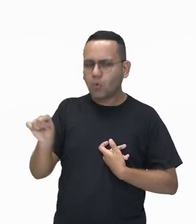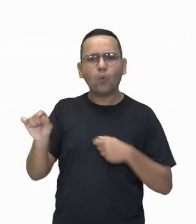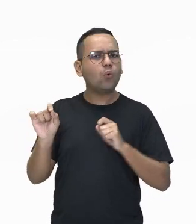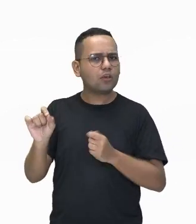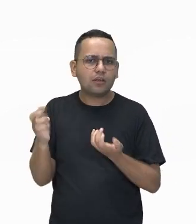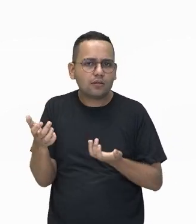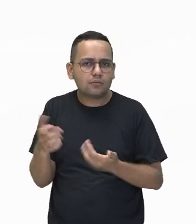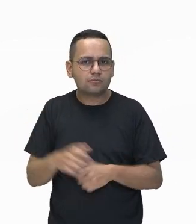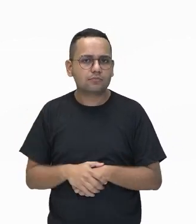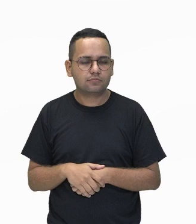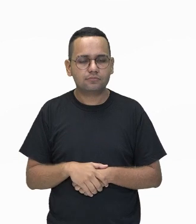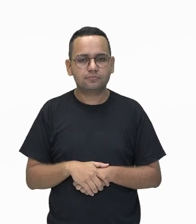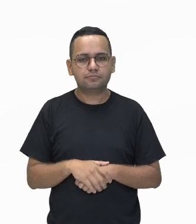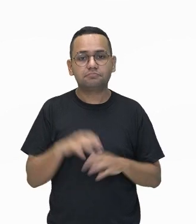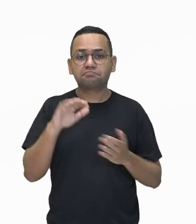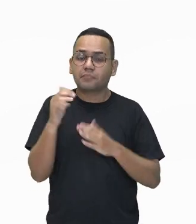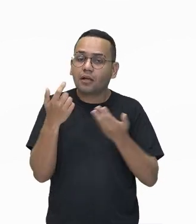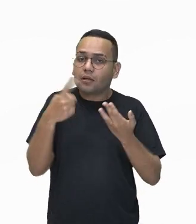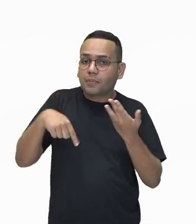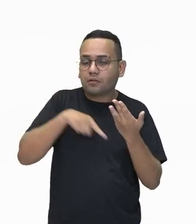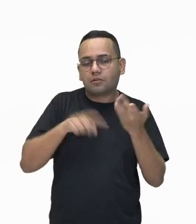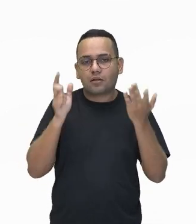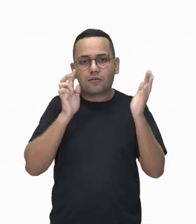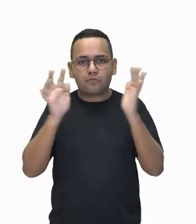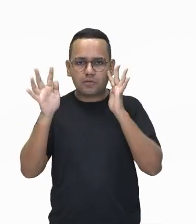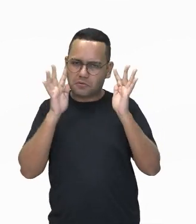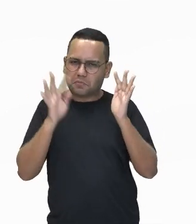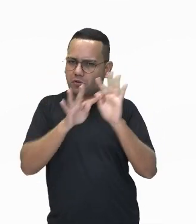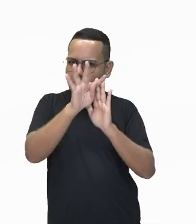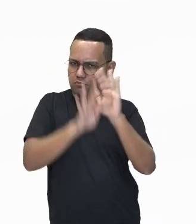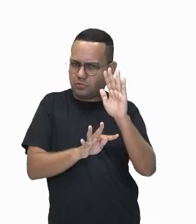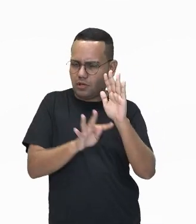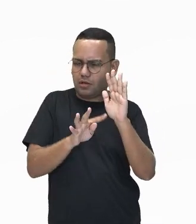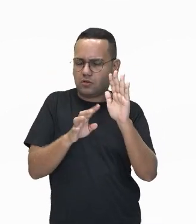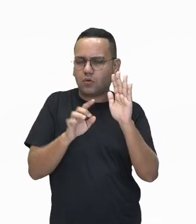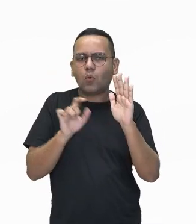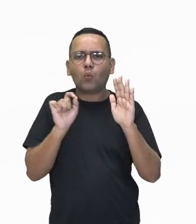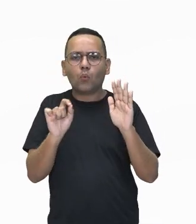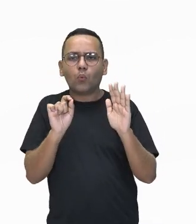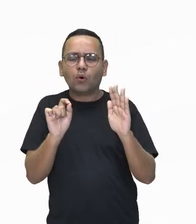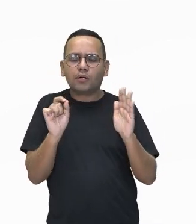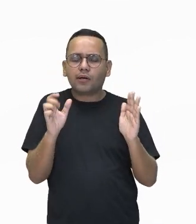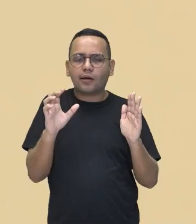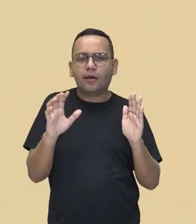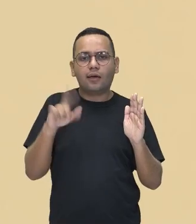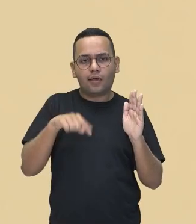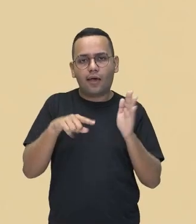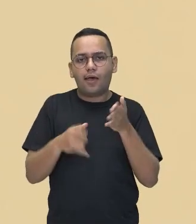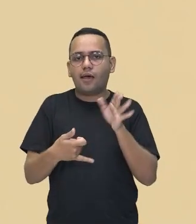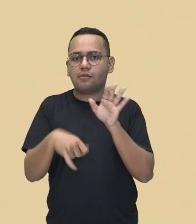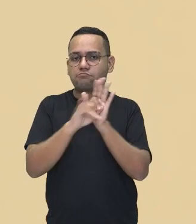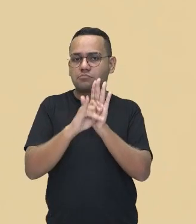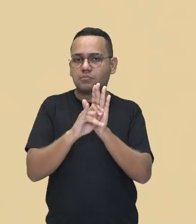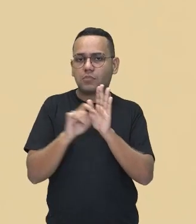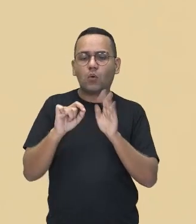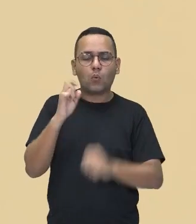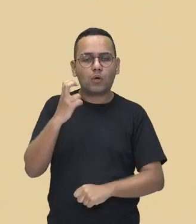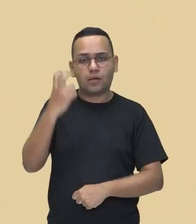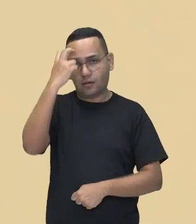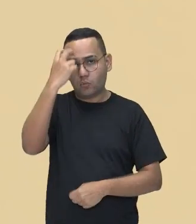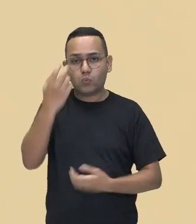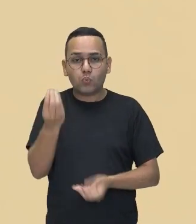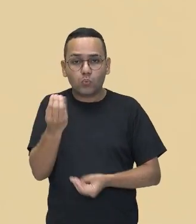então, a refletir sobre a cultura, sobre o que é, então, a nossa identidade, né?